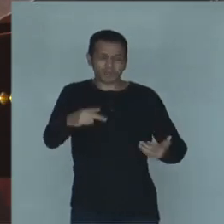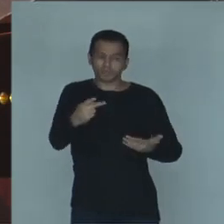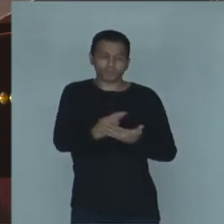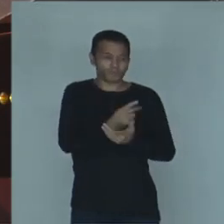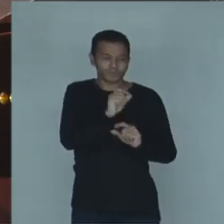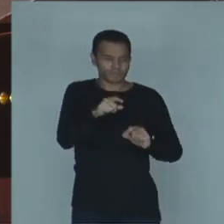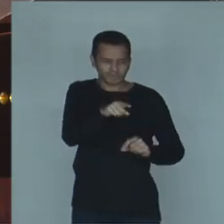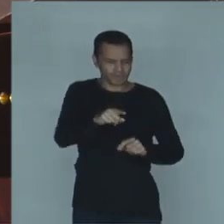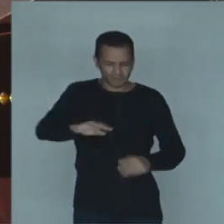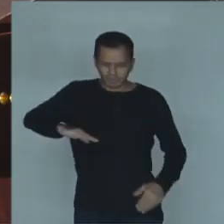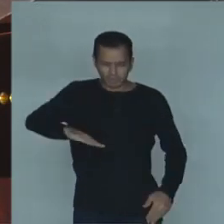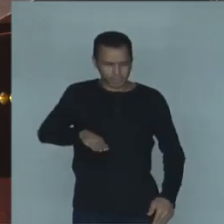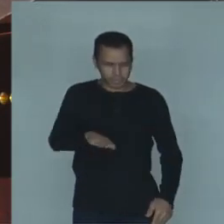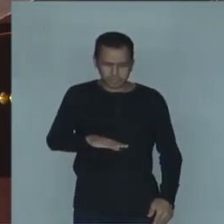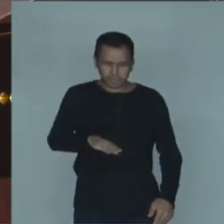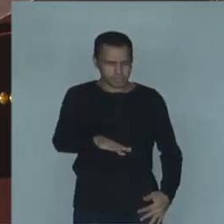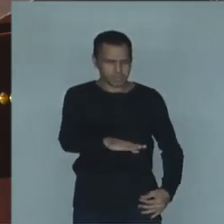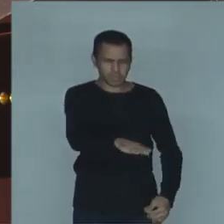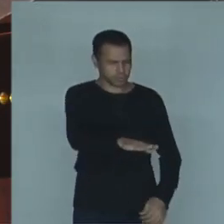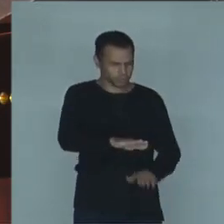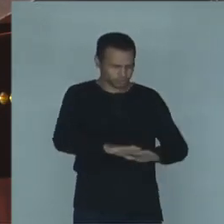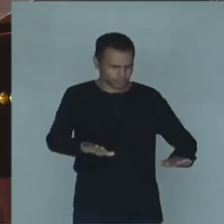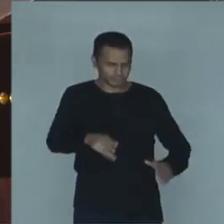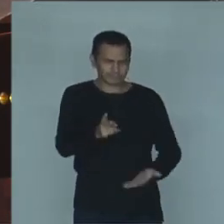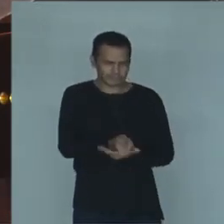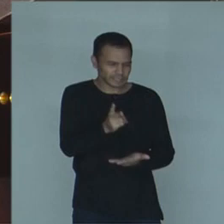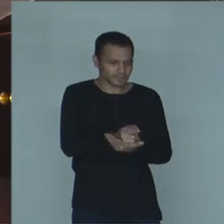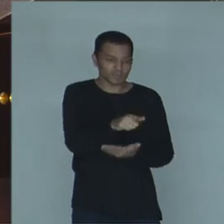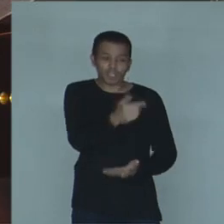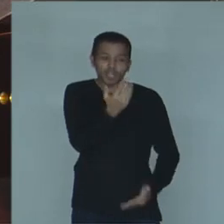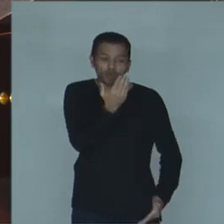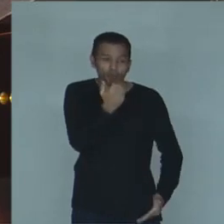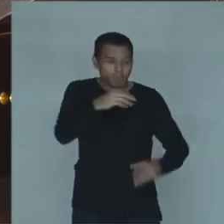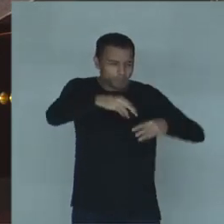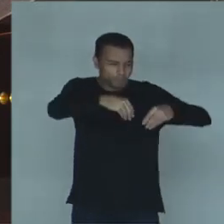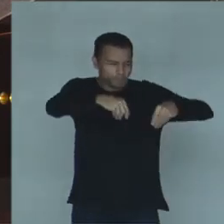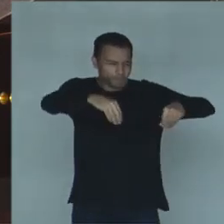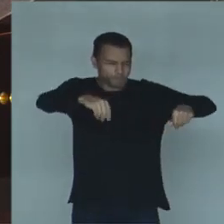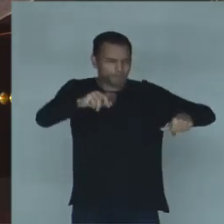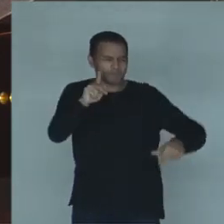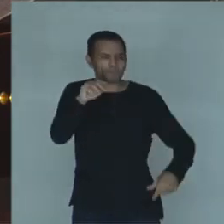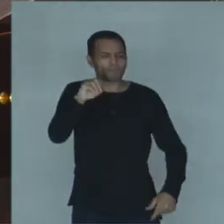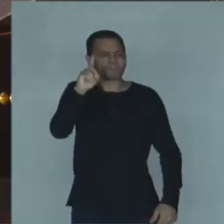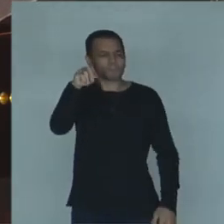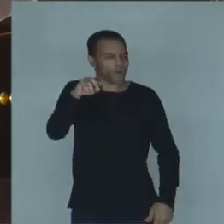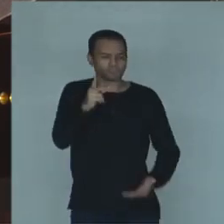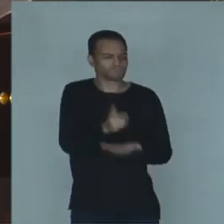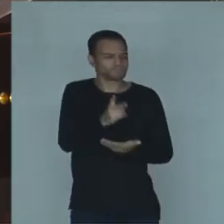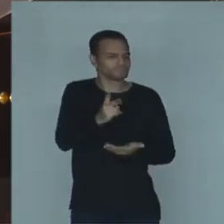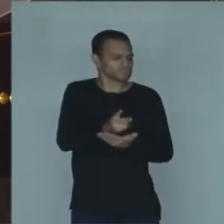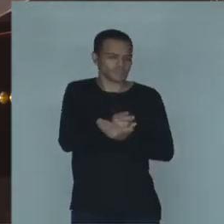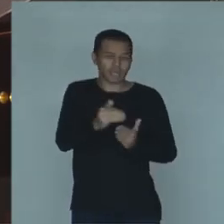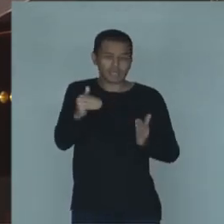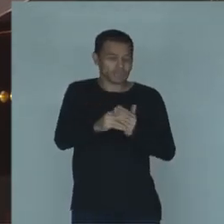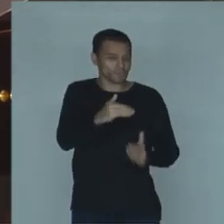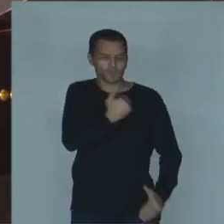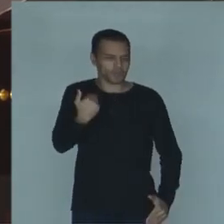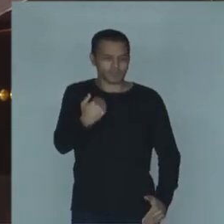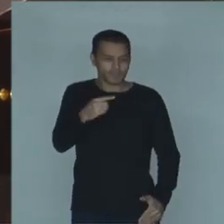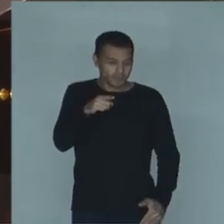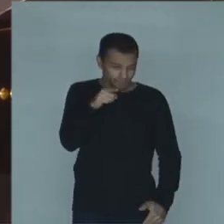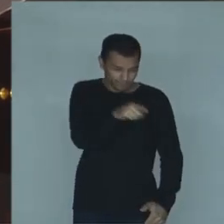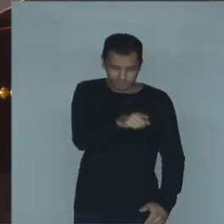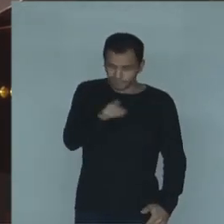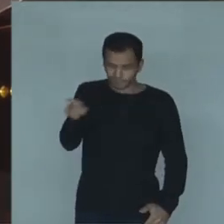teu ventre você rastejar a e pó comer a todos os dias a vida e por em inimizade entre